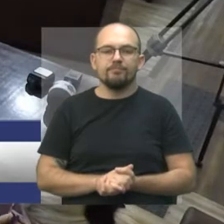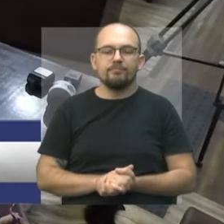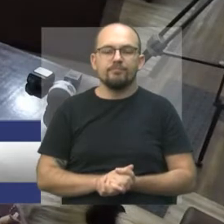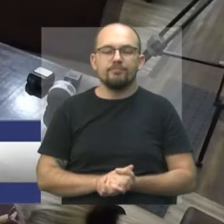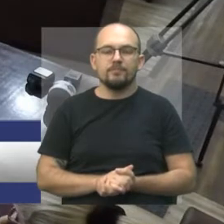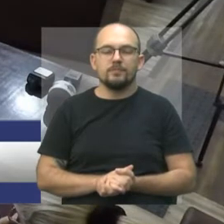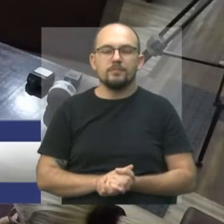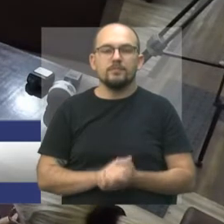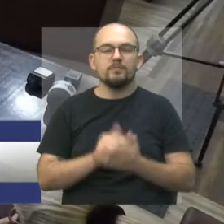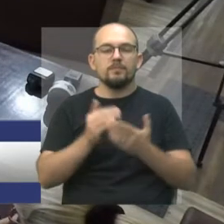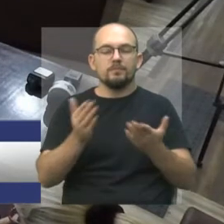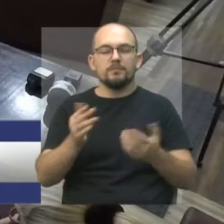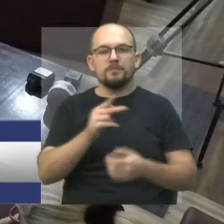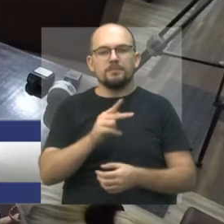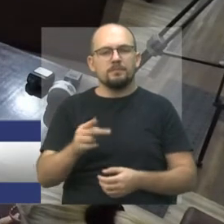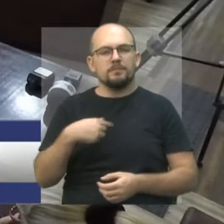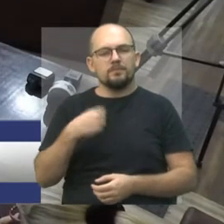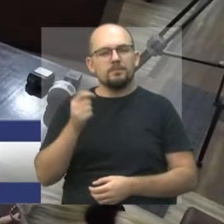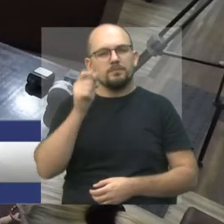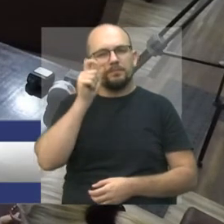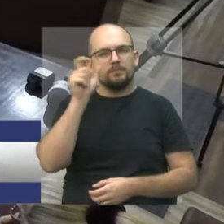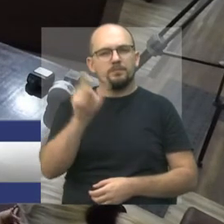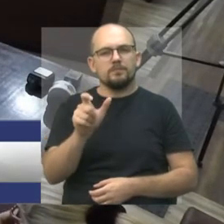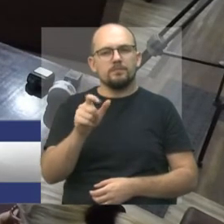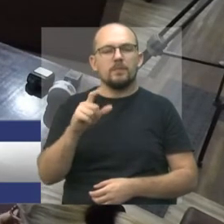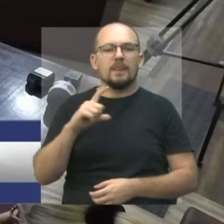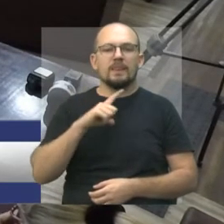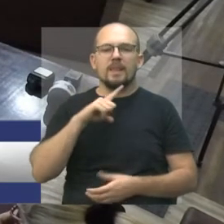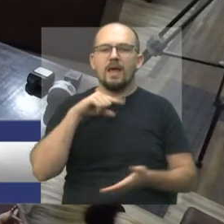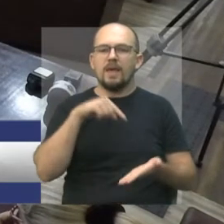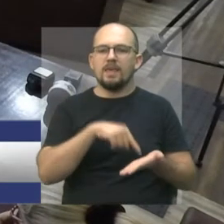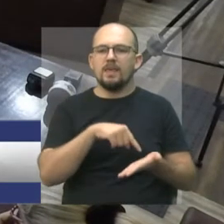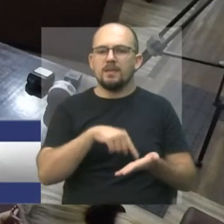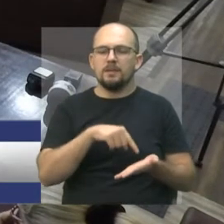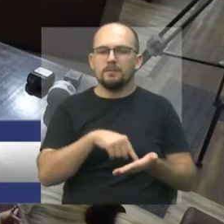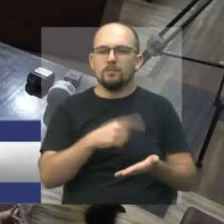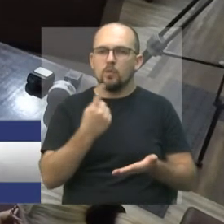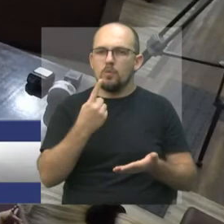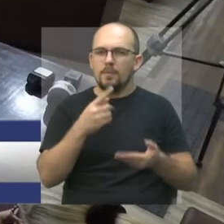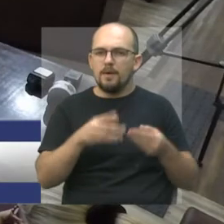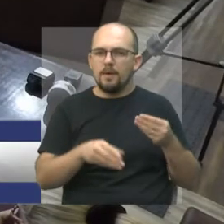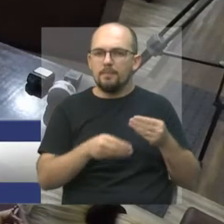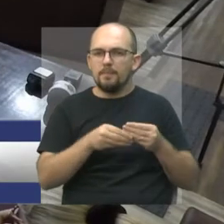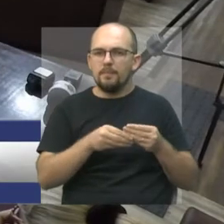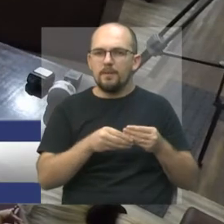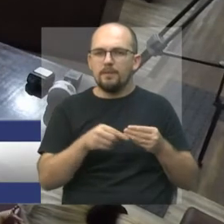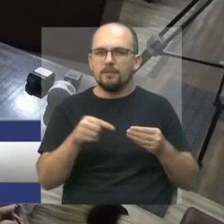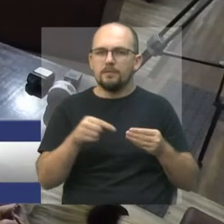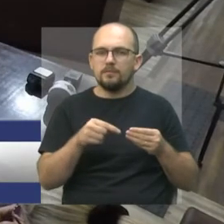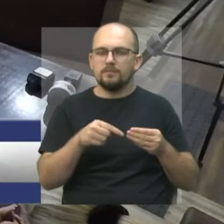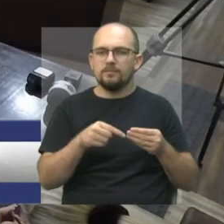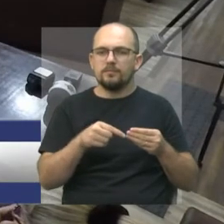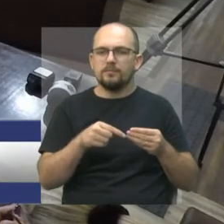Então, senhor presidente, me chama a atenção, nós temos aqui, olha, uma emenda,